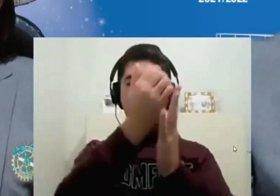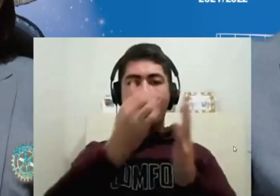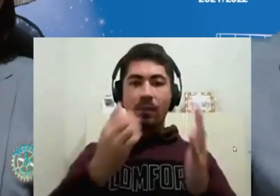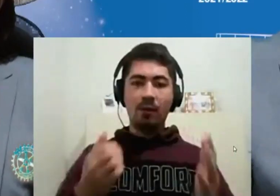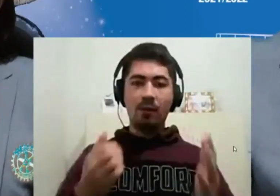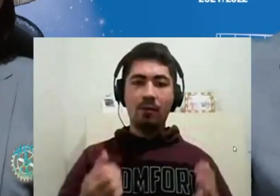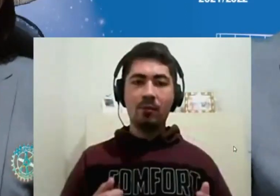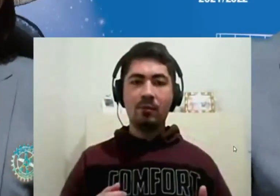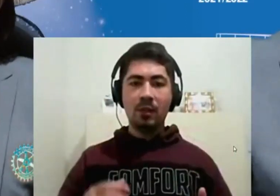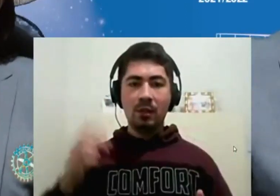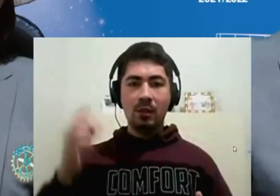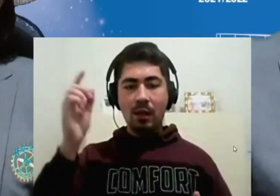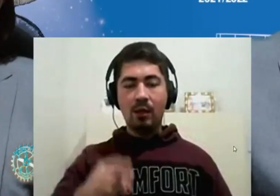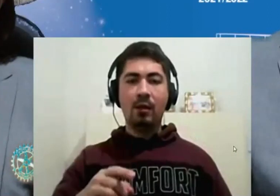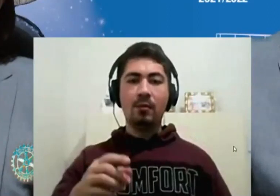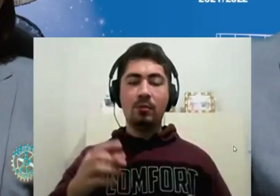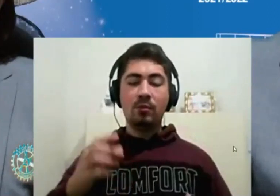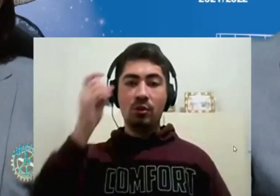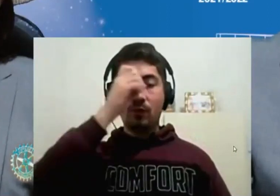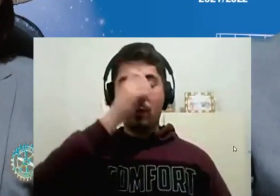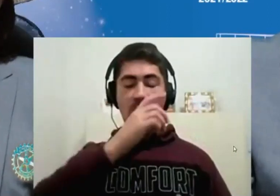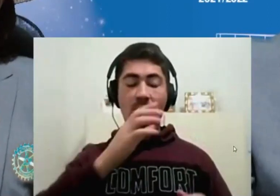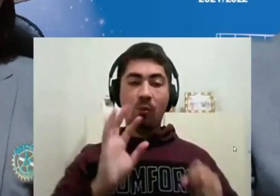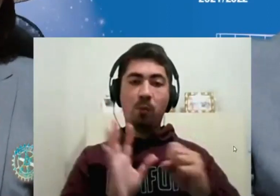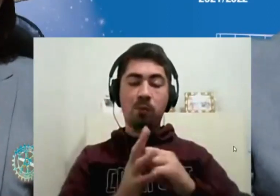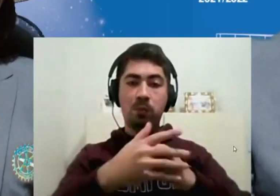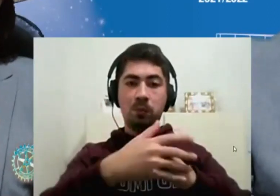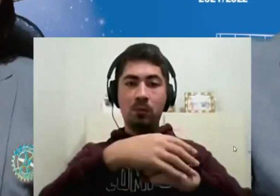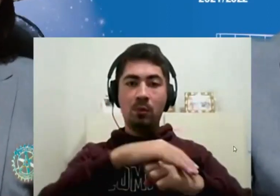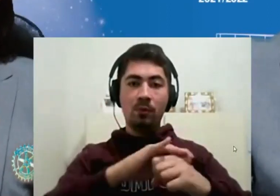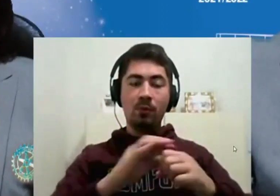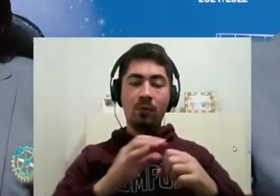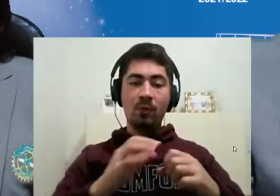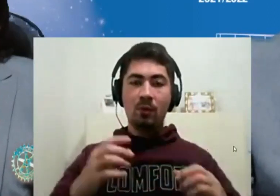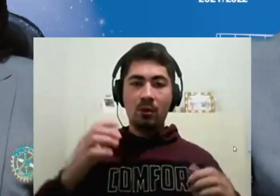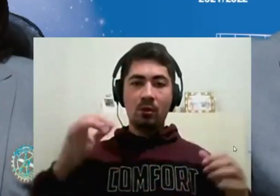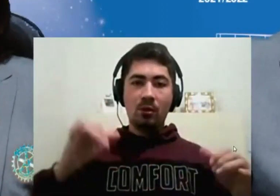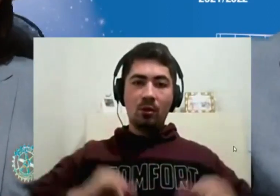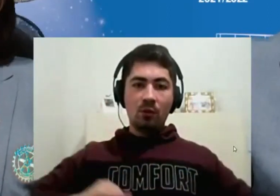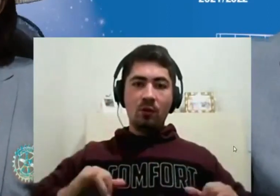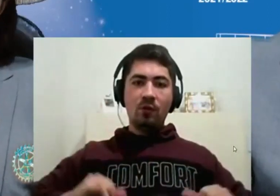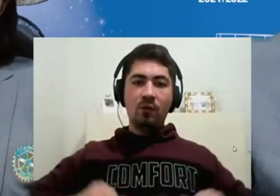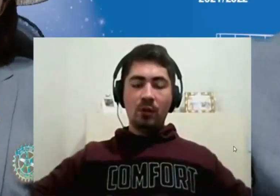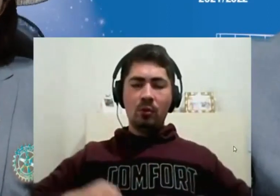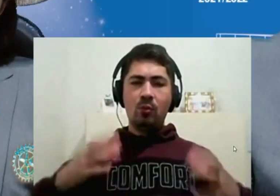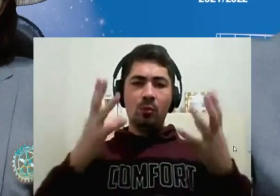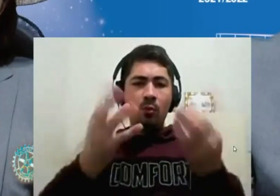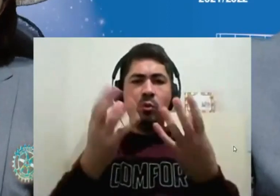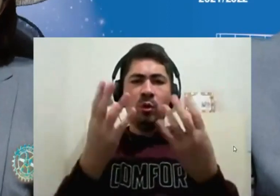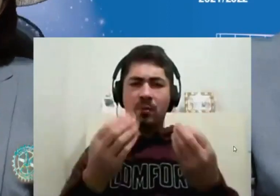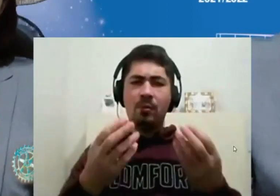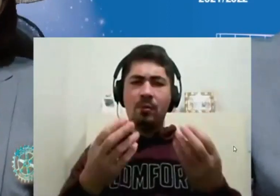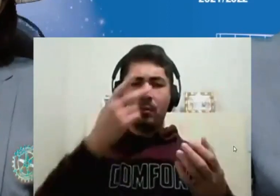numa época dessa, que muitas pessoas estão precisando, assim que passar